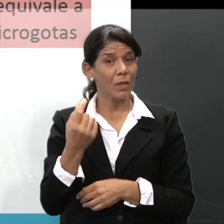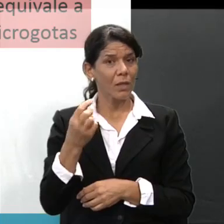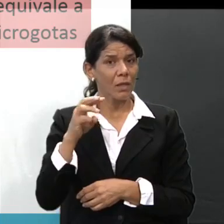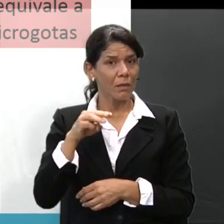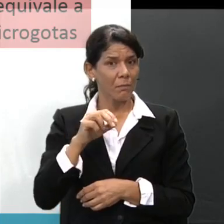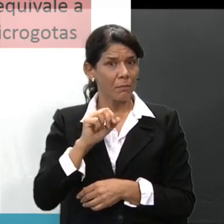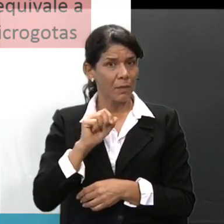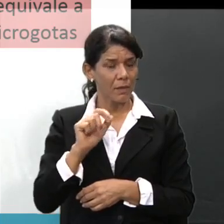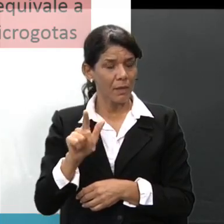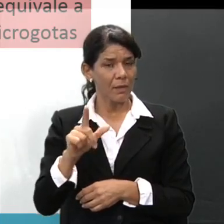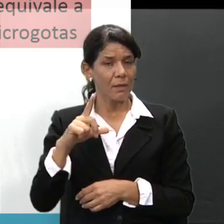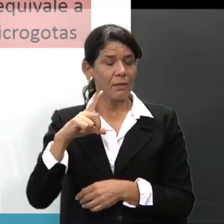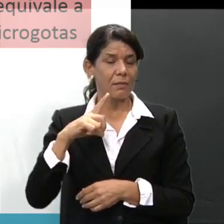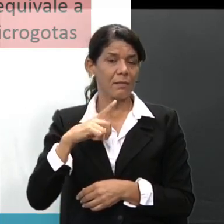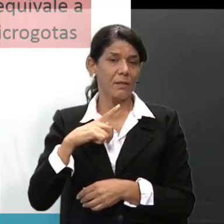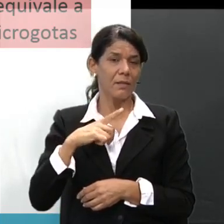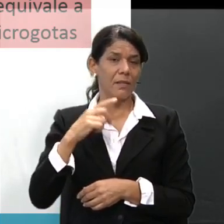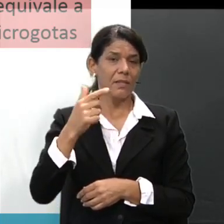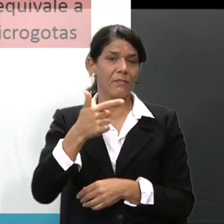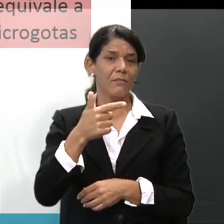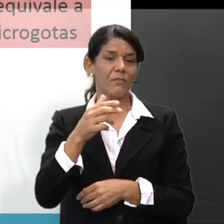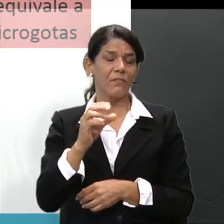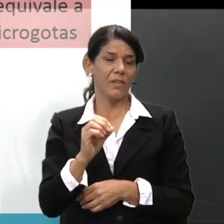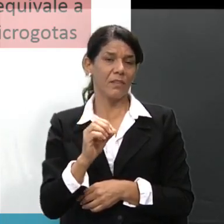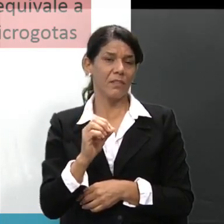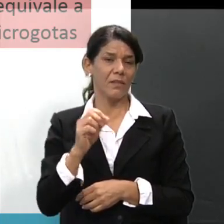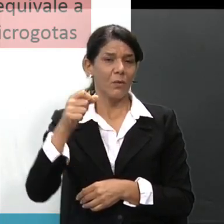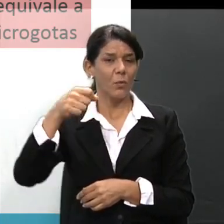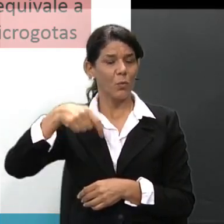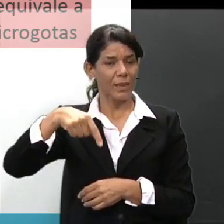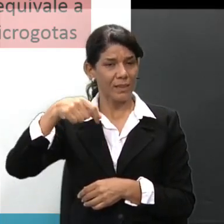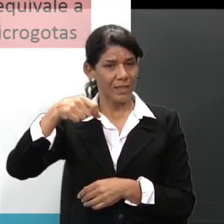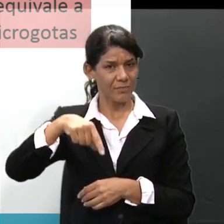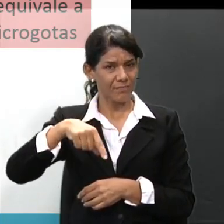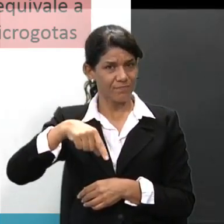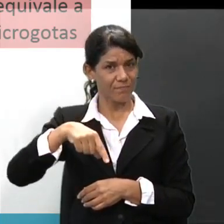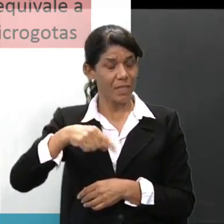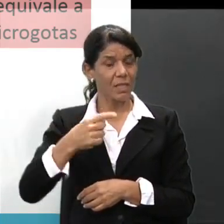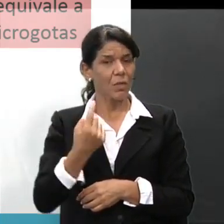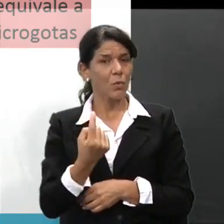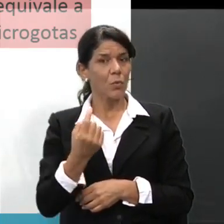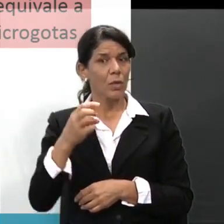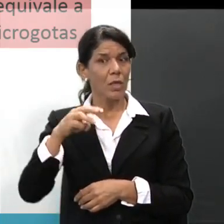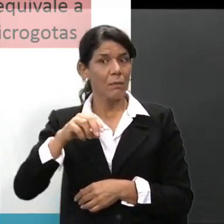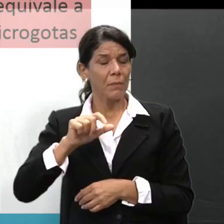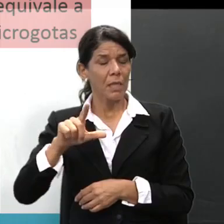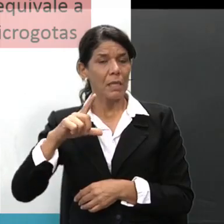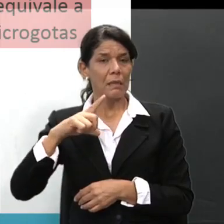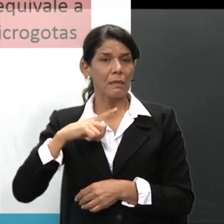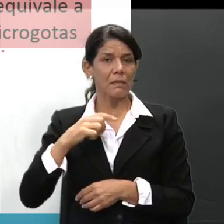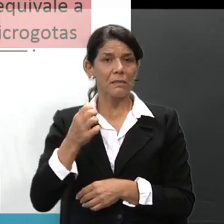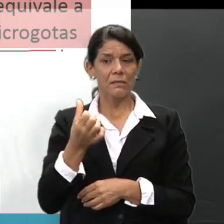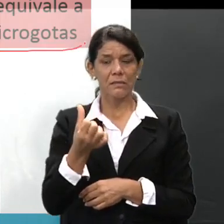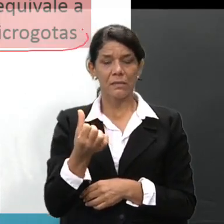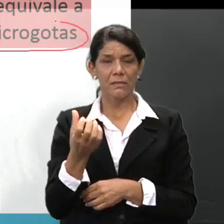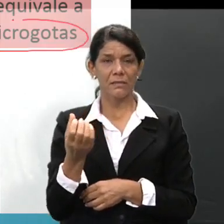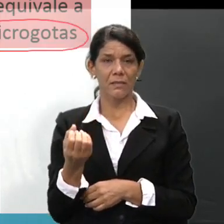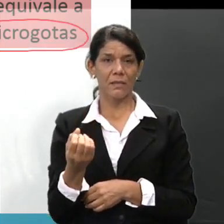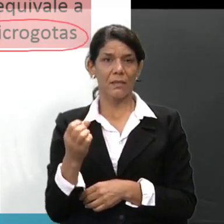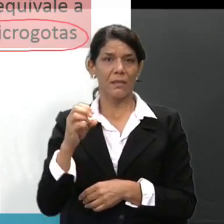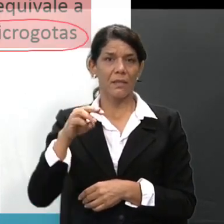ml, então, tem 20 gotas, enquanto que 1 ml possui